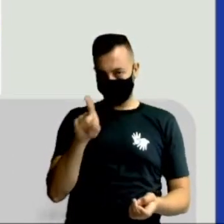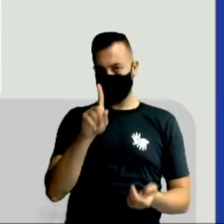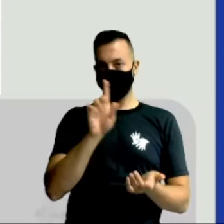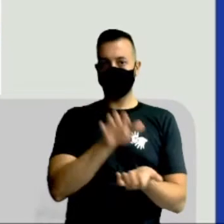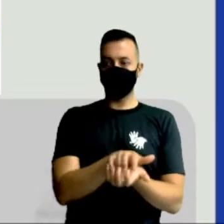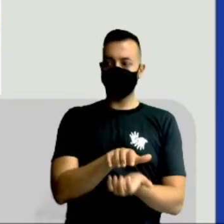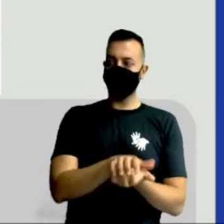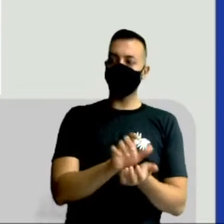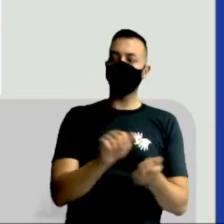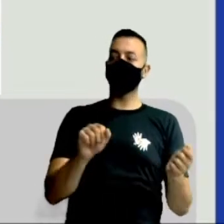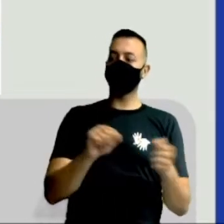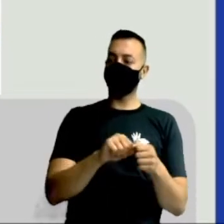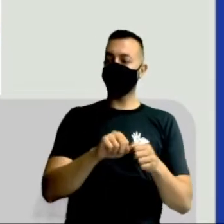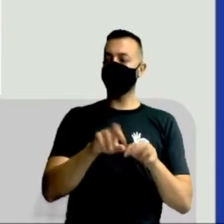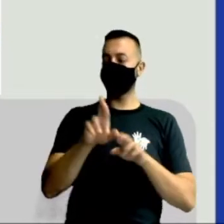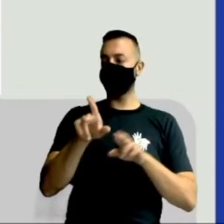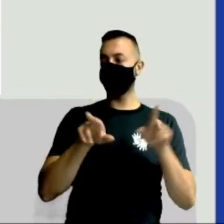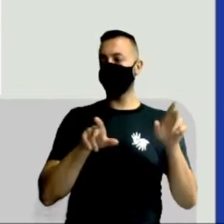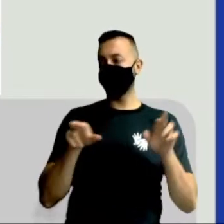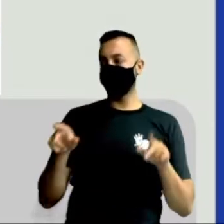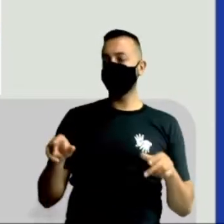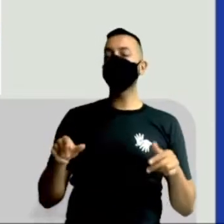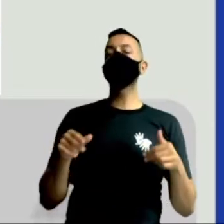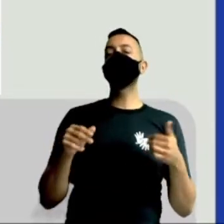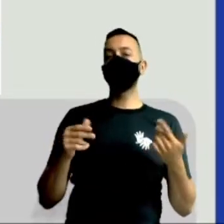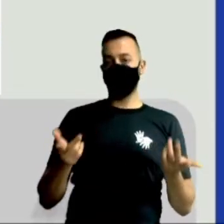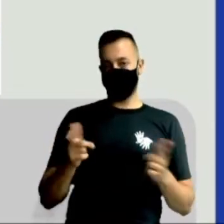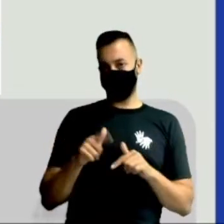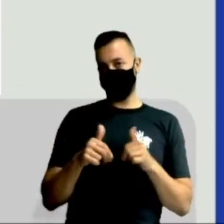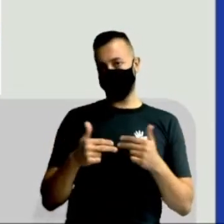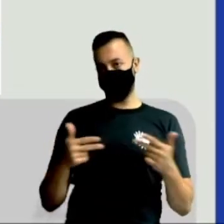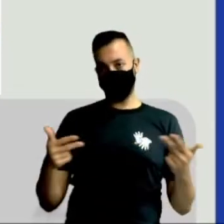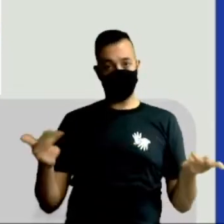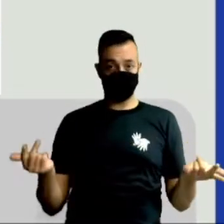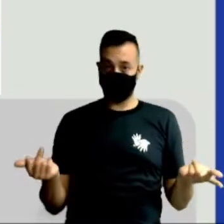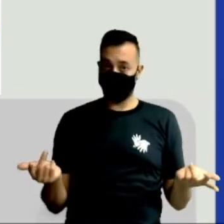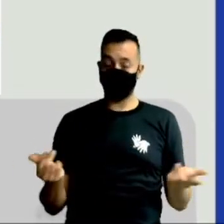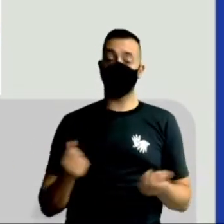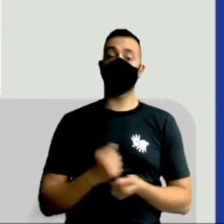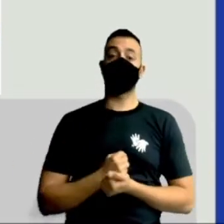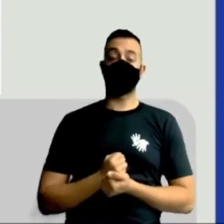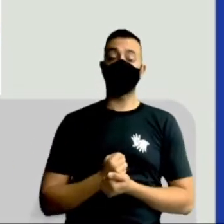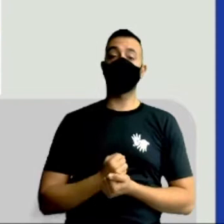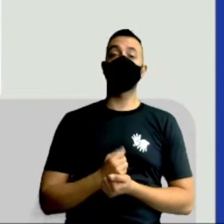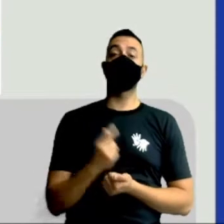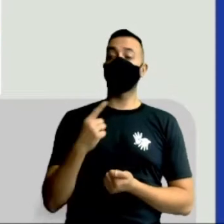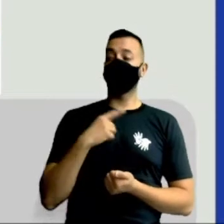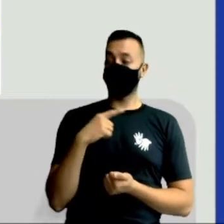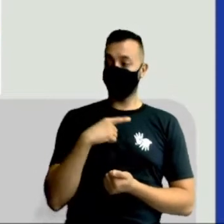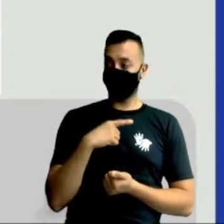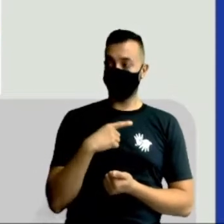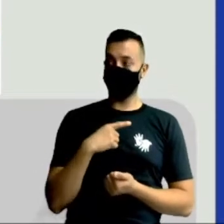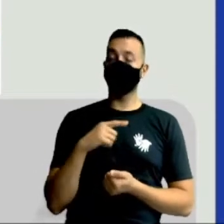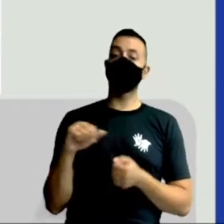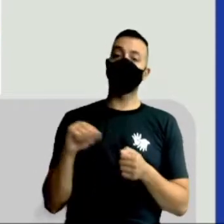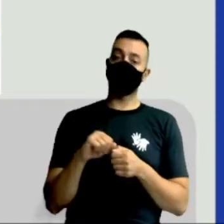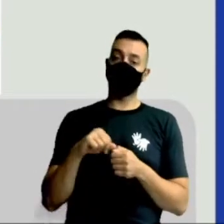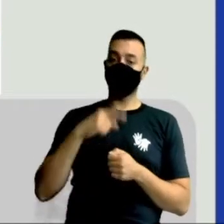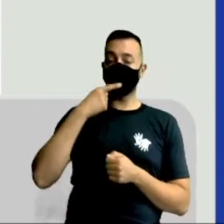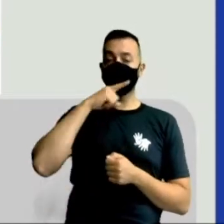vão produzir diferentes produtos de subsistência. Então, a gente tem a produção